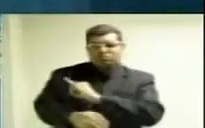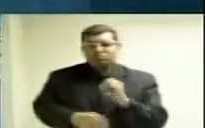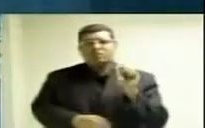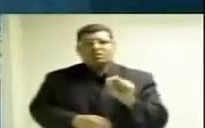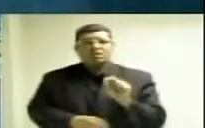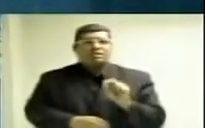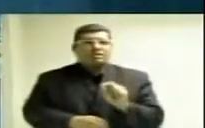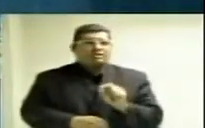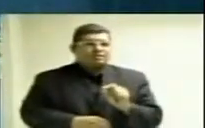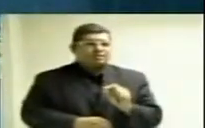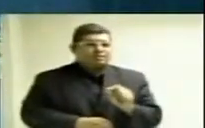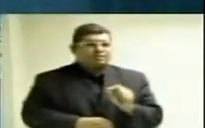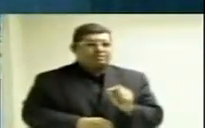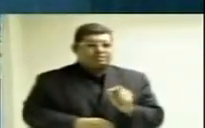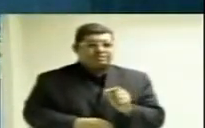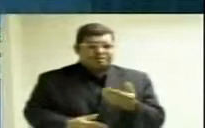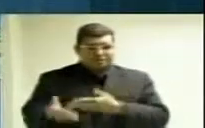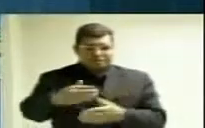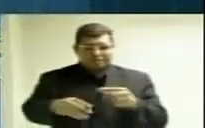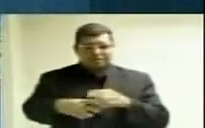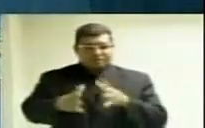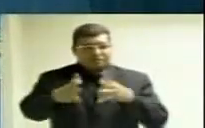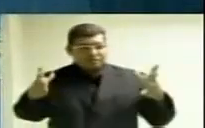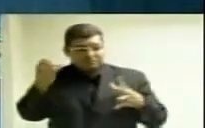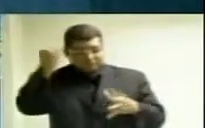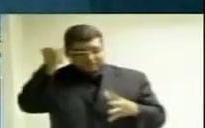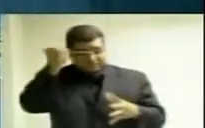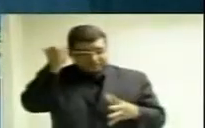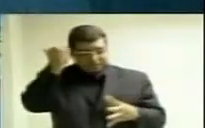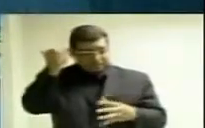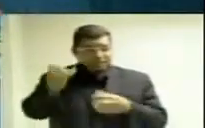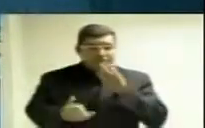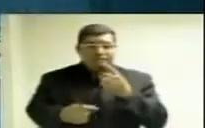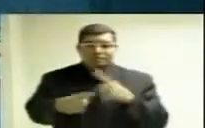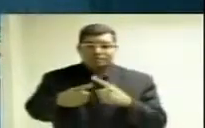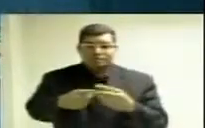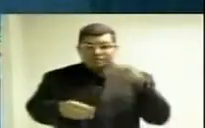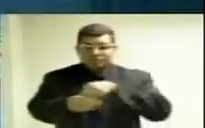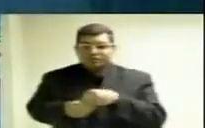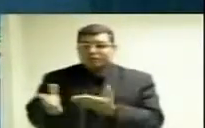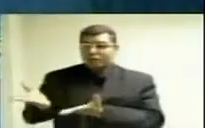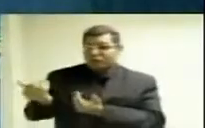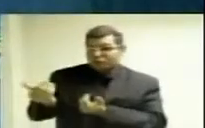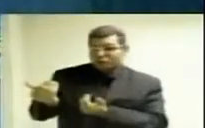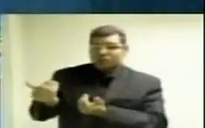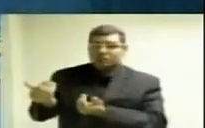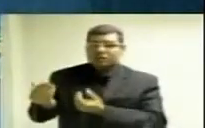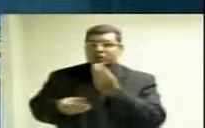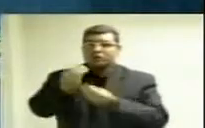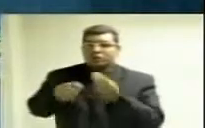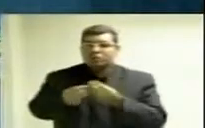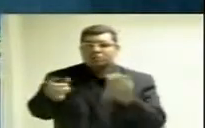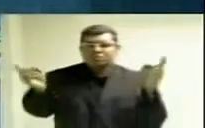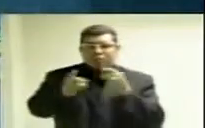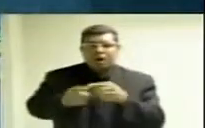instrumento de repercussão ainda maior do crime. Porque entra lá um jovem como autor